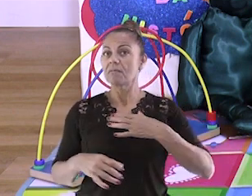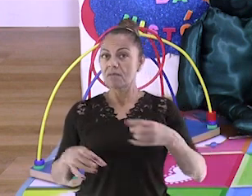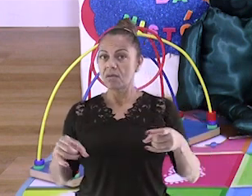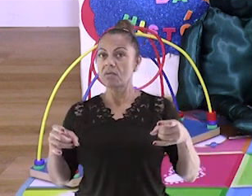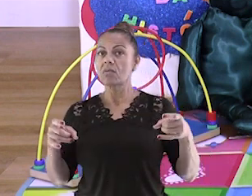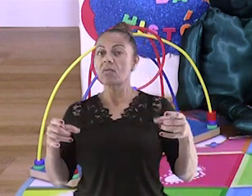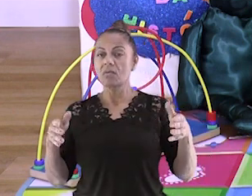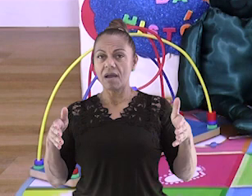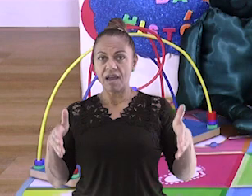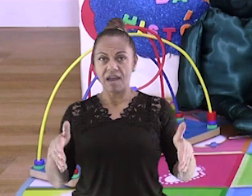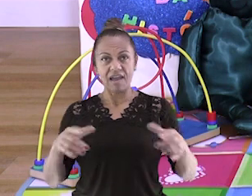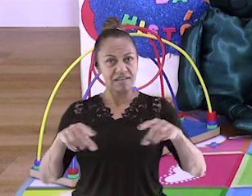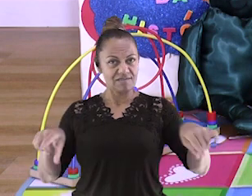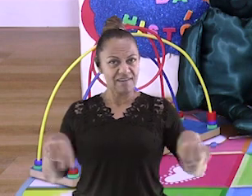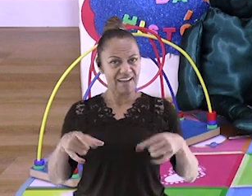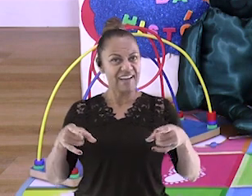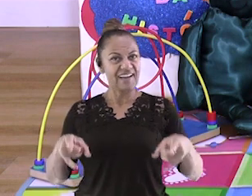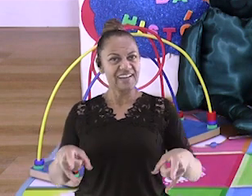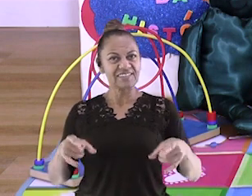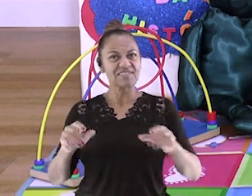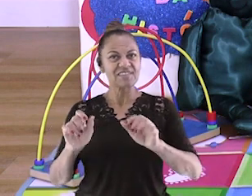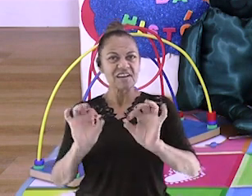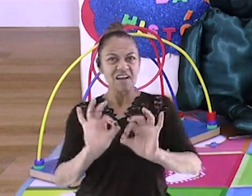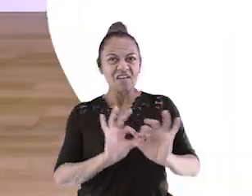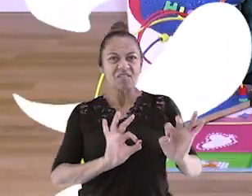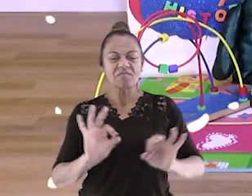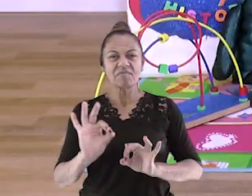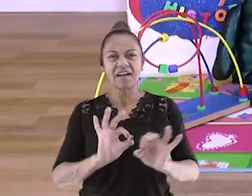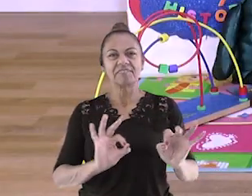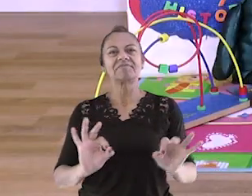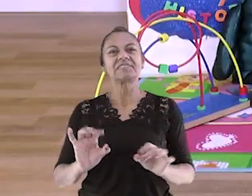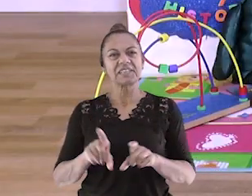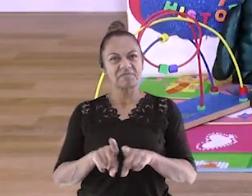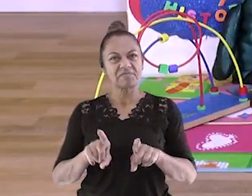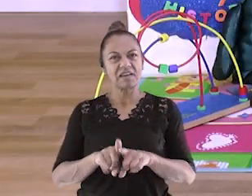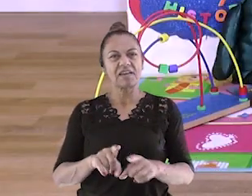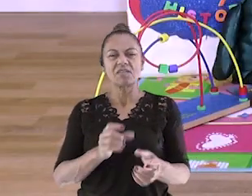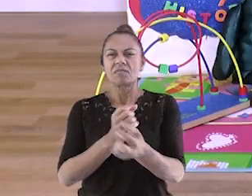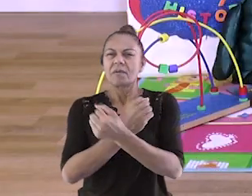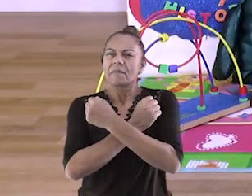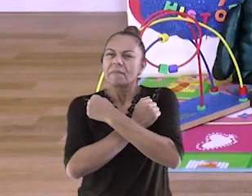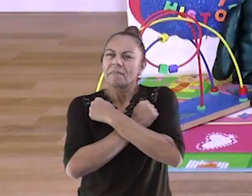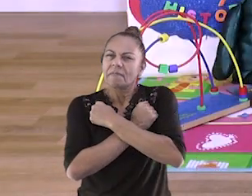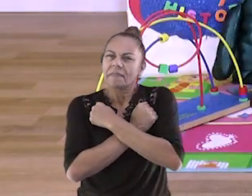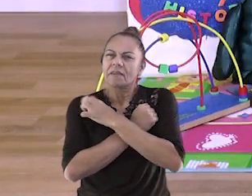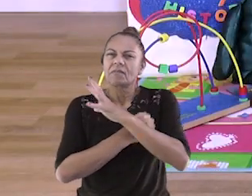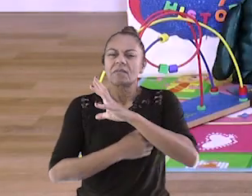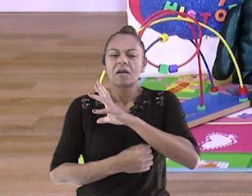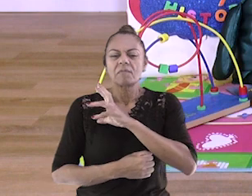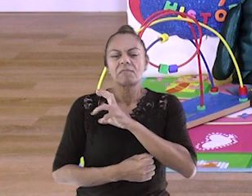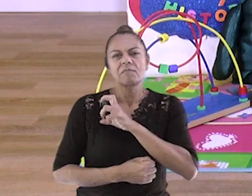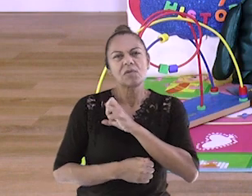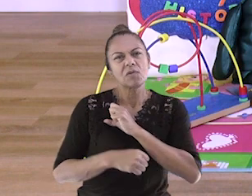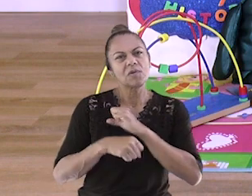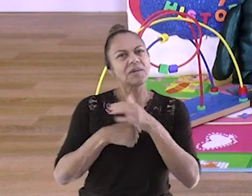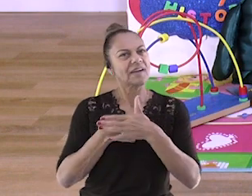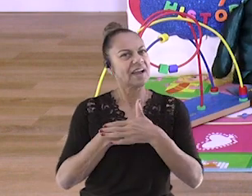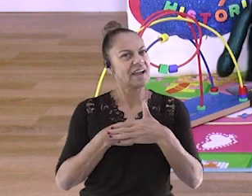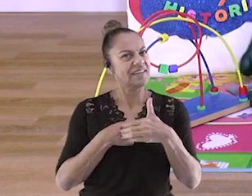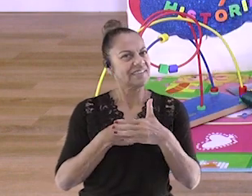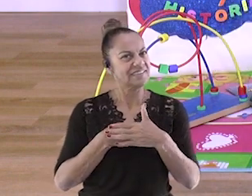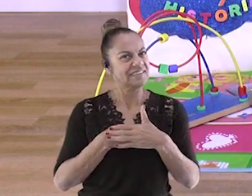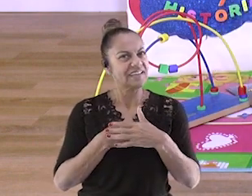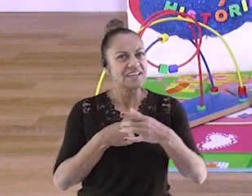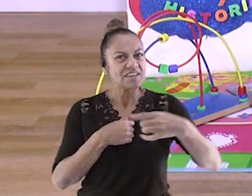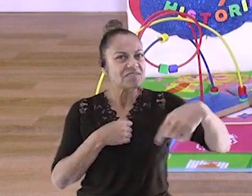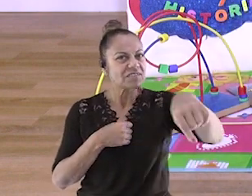vou aproveitar e arrumar o meu quarto também. Um abraço apertado, com muito amor e carinho.